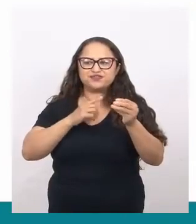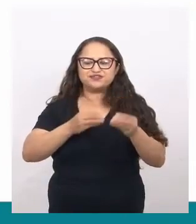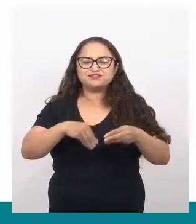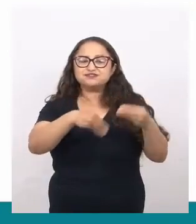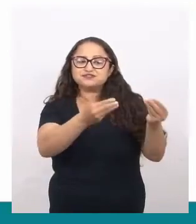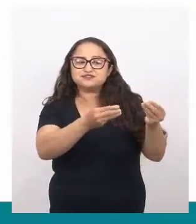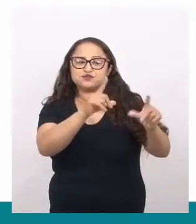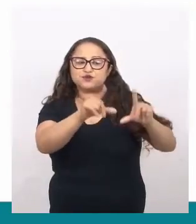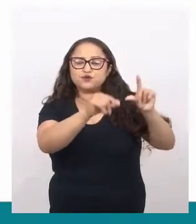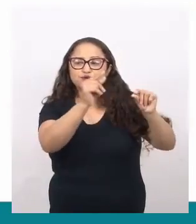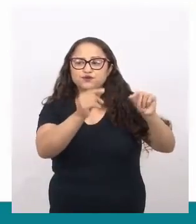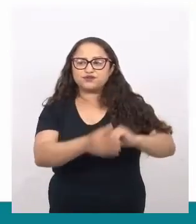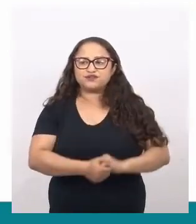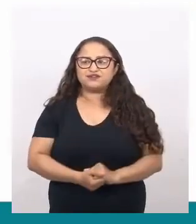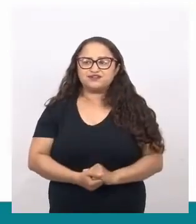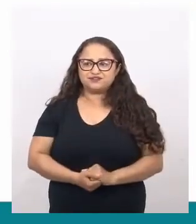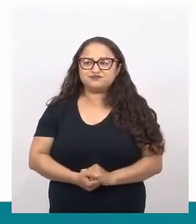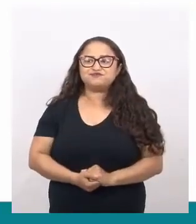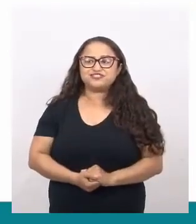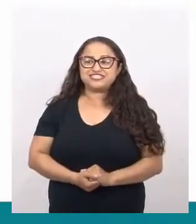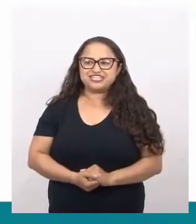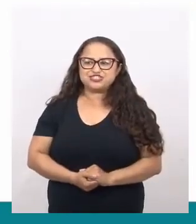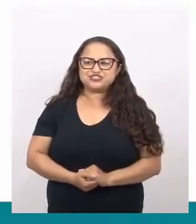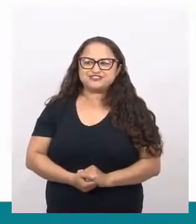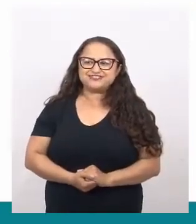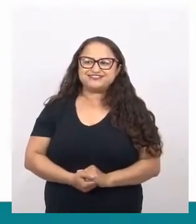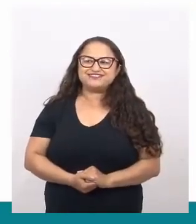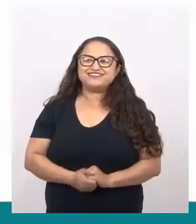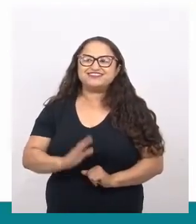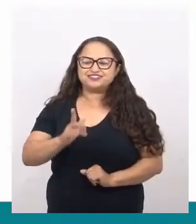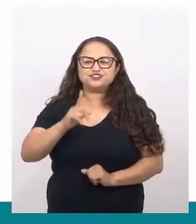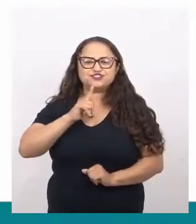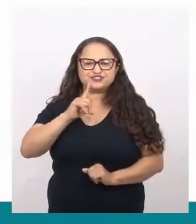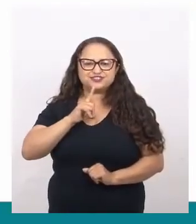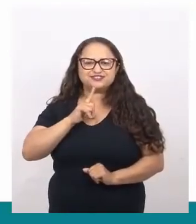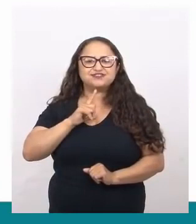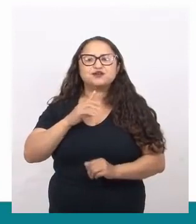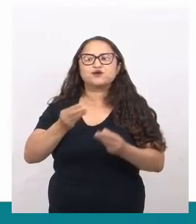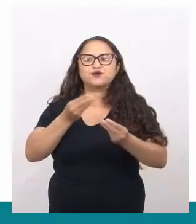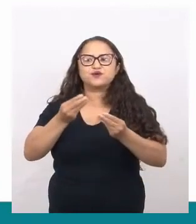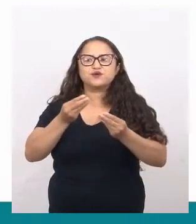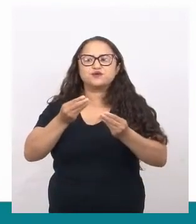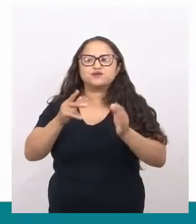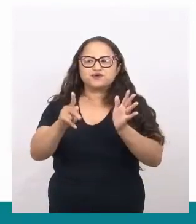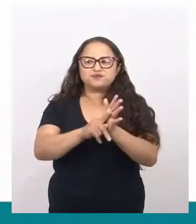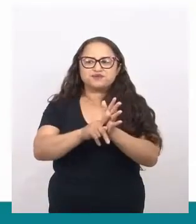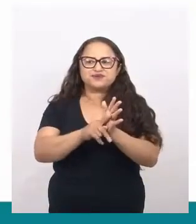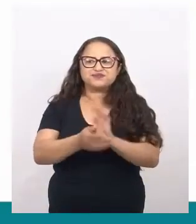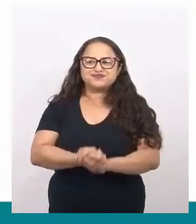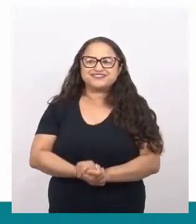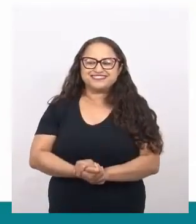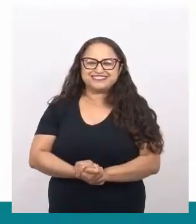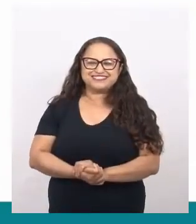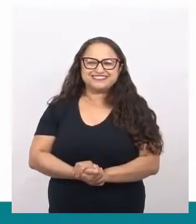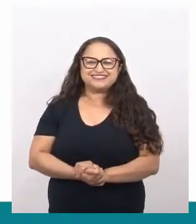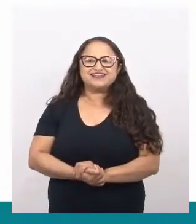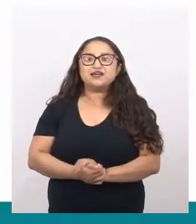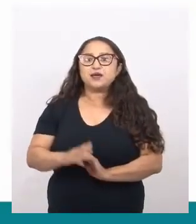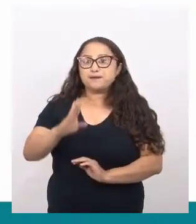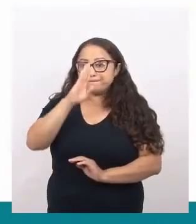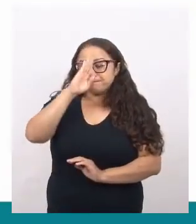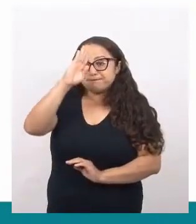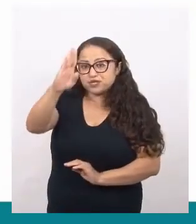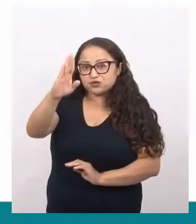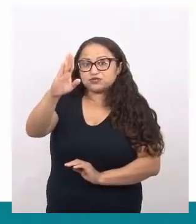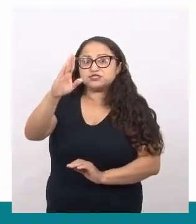pode subir ou descer a prioridade dele de ser atribuído nessa sala, tá? O diretor sempre verifica a prioridade do docente